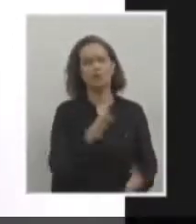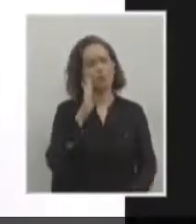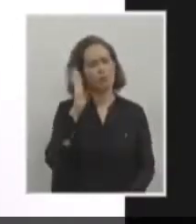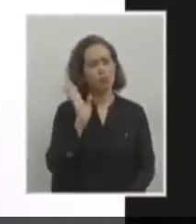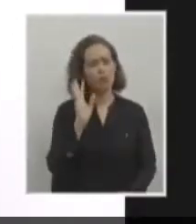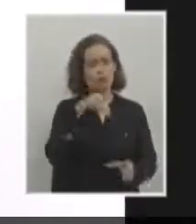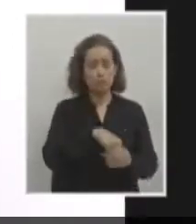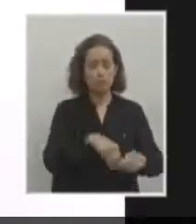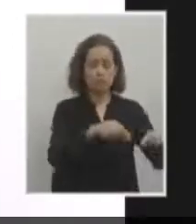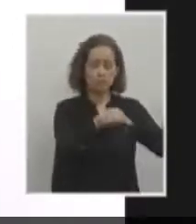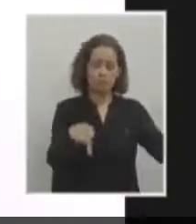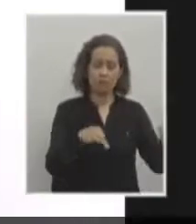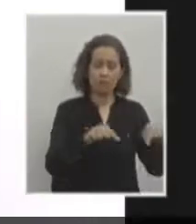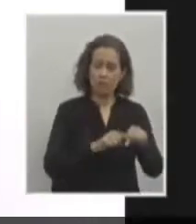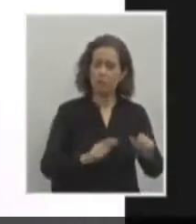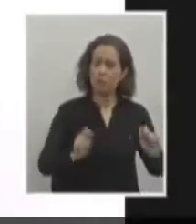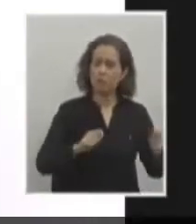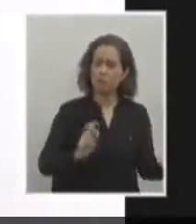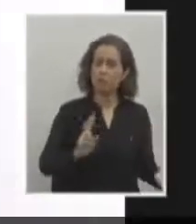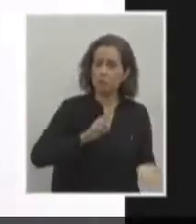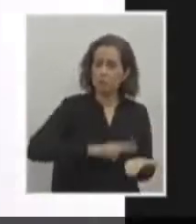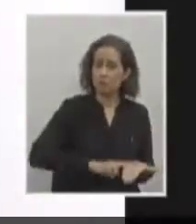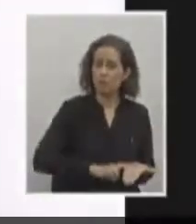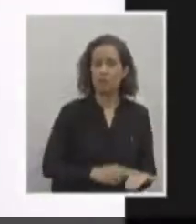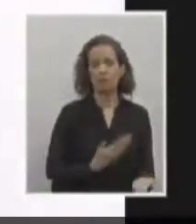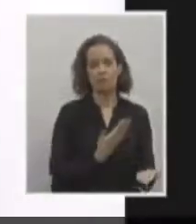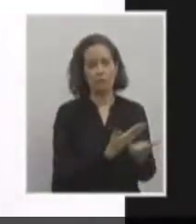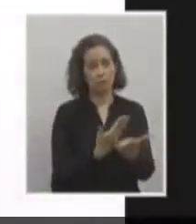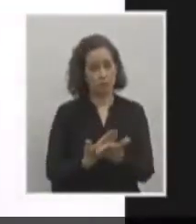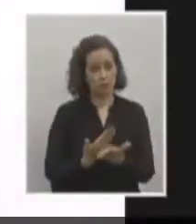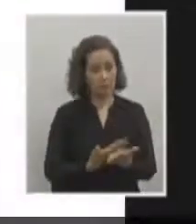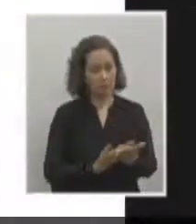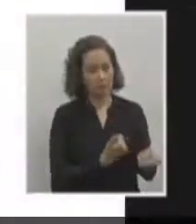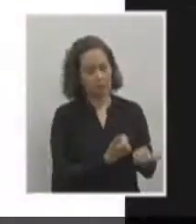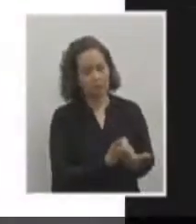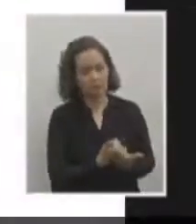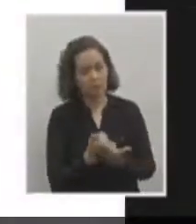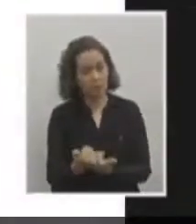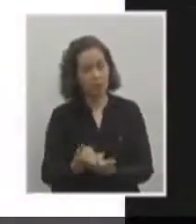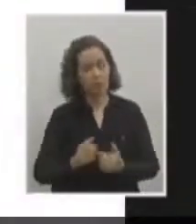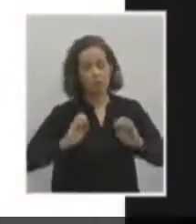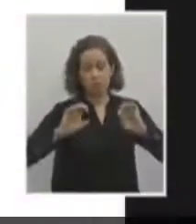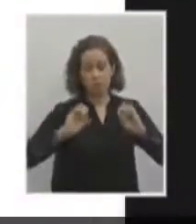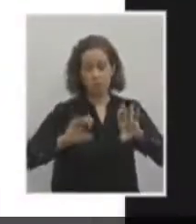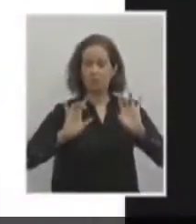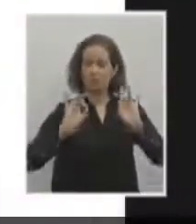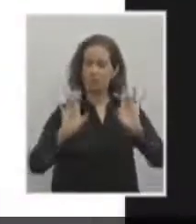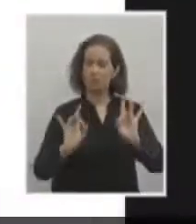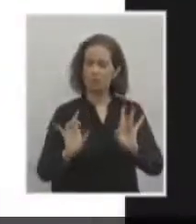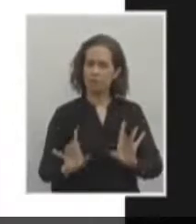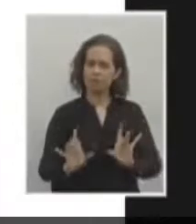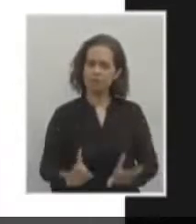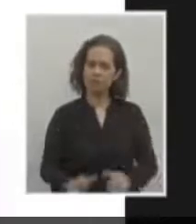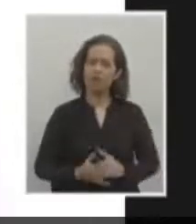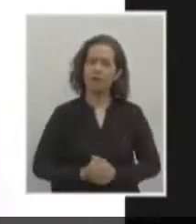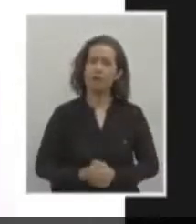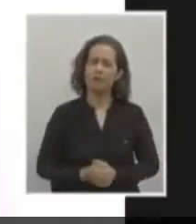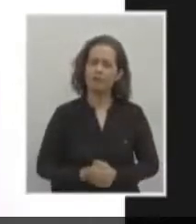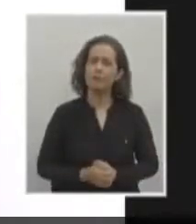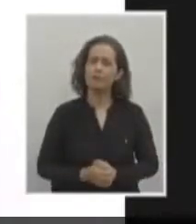assumir as aulas de apoio, tá? Educação especial, isso foi no governo passado.